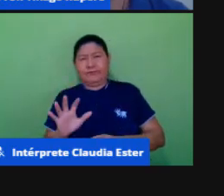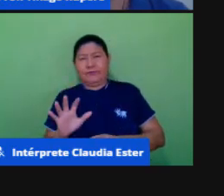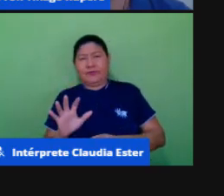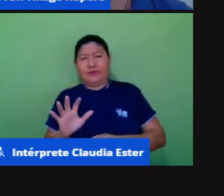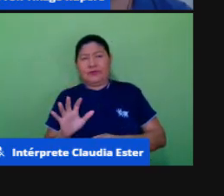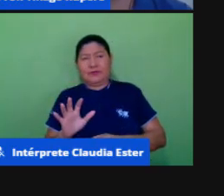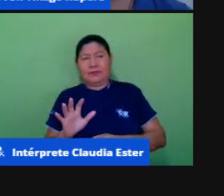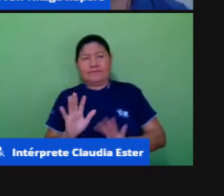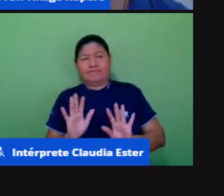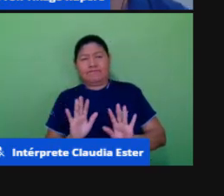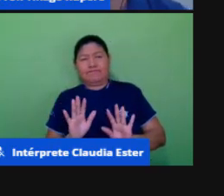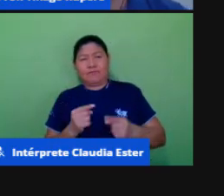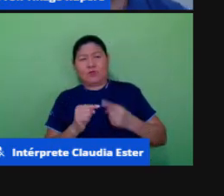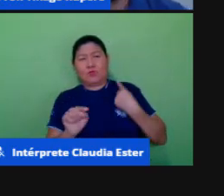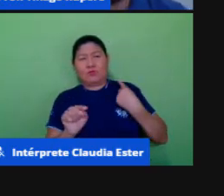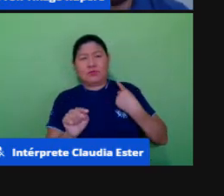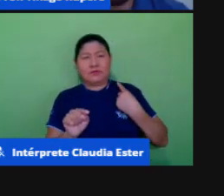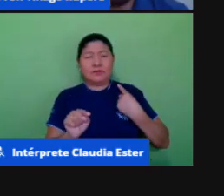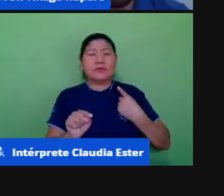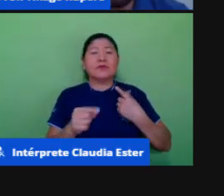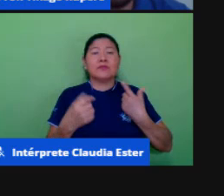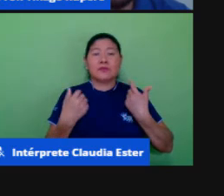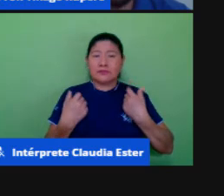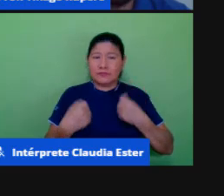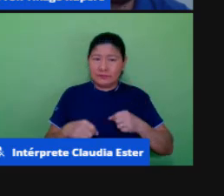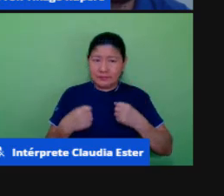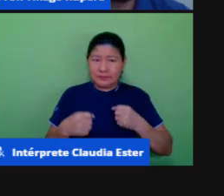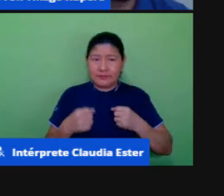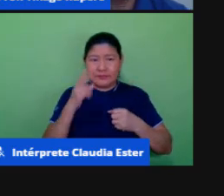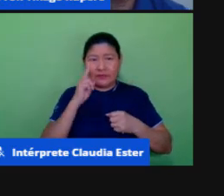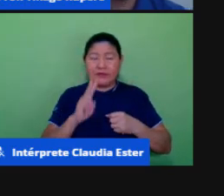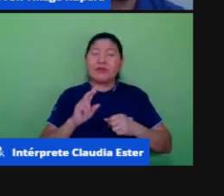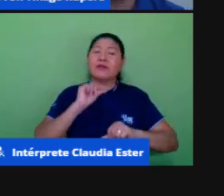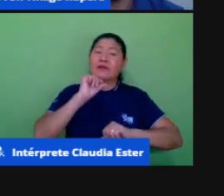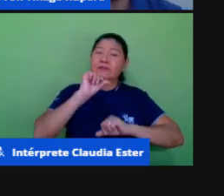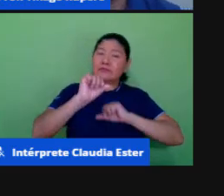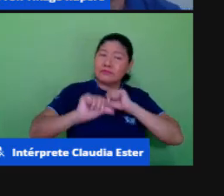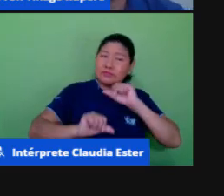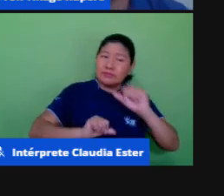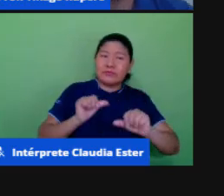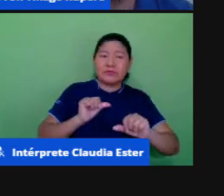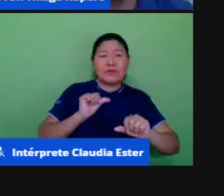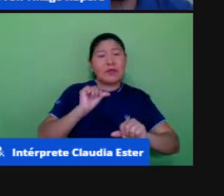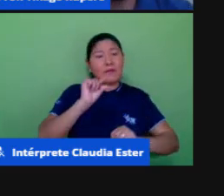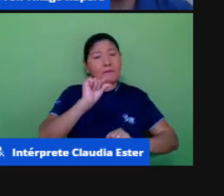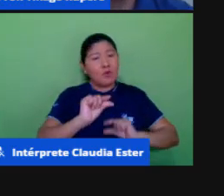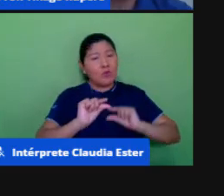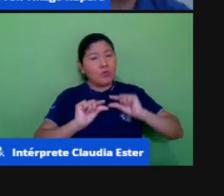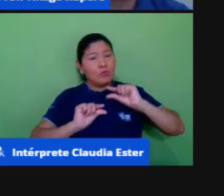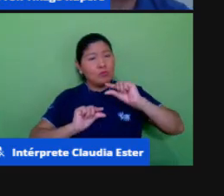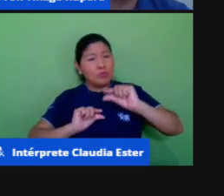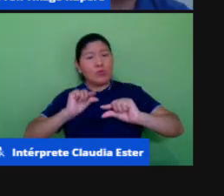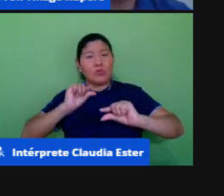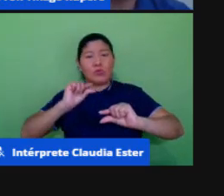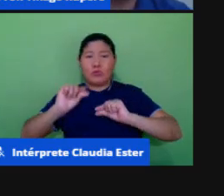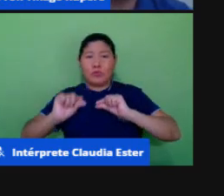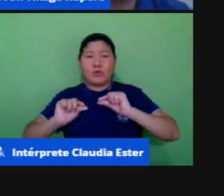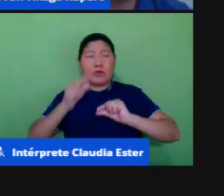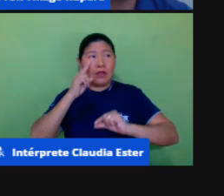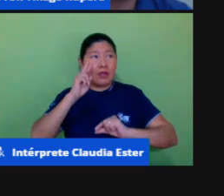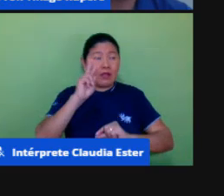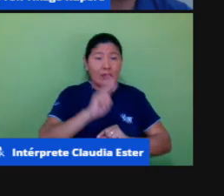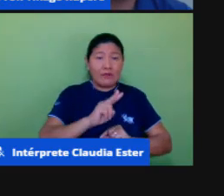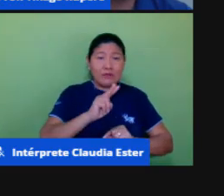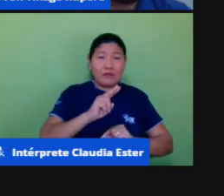já acontecimentos na REME, onde o professor de língua portuguesa promoveu, né, o estudo, trouxe, no